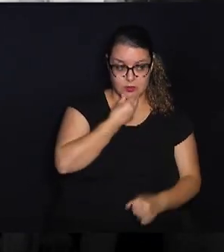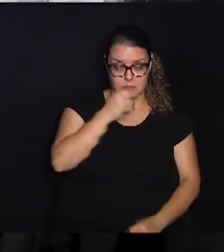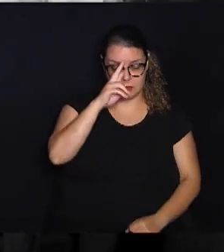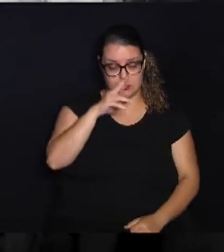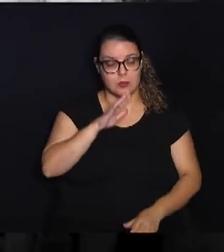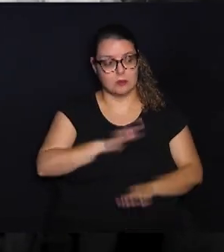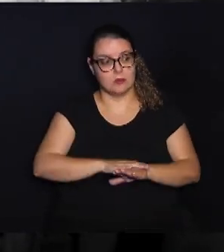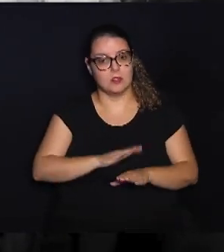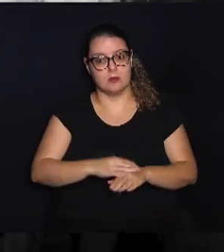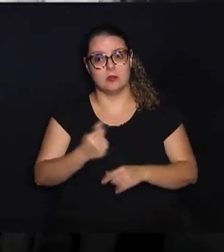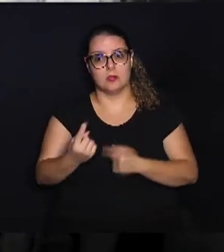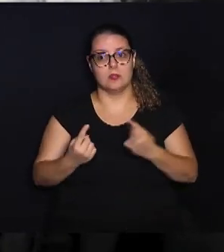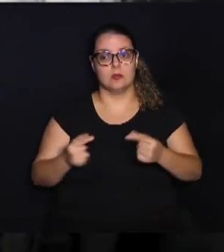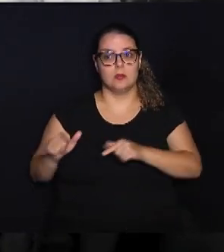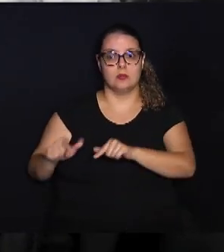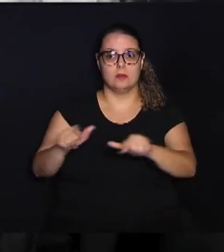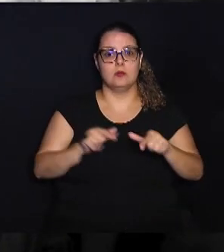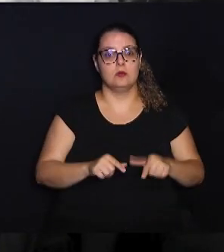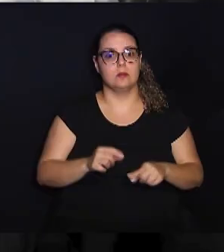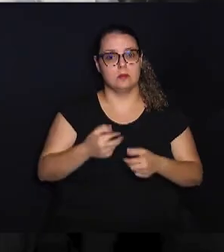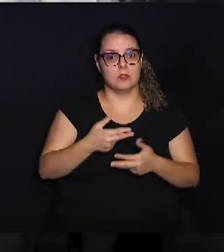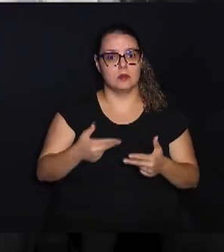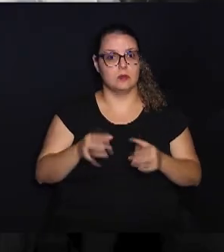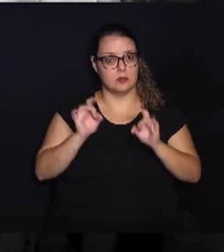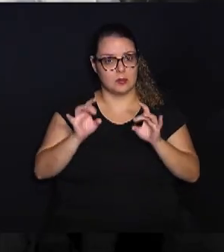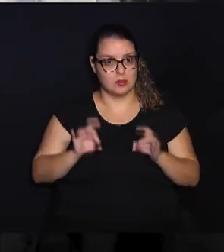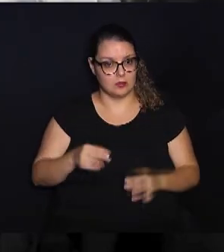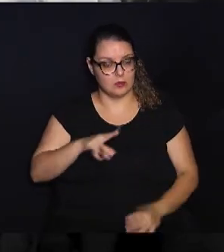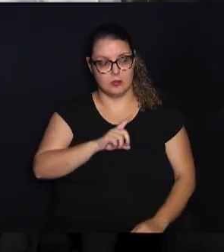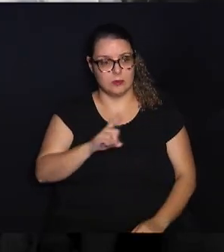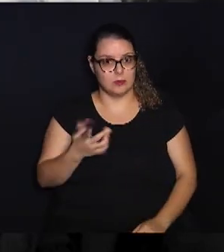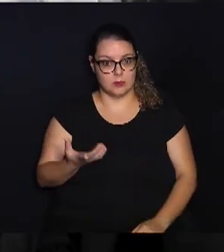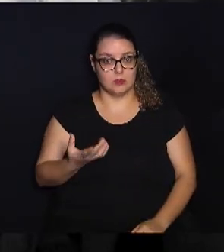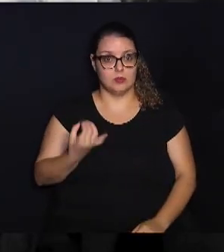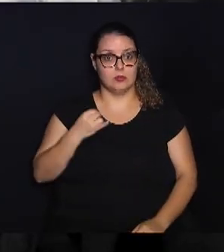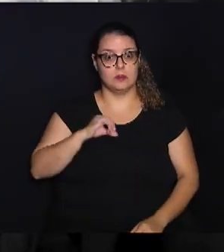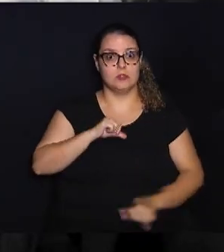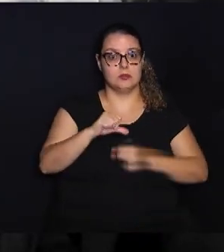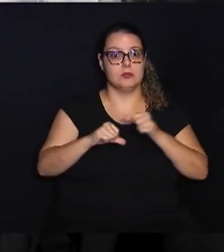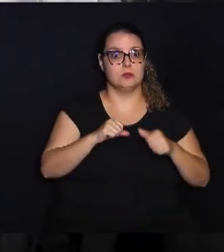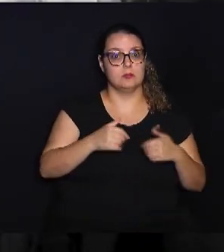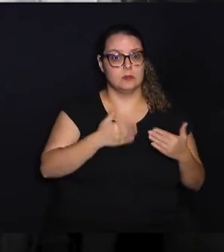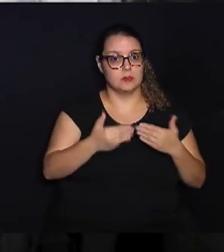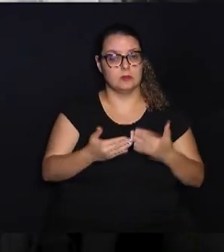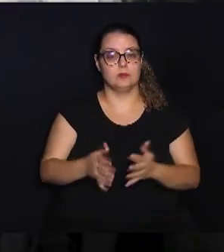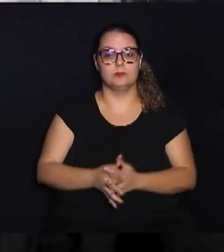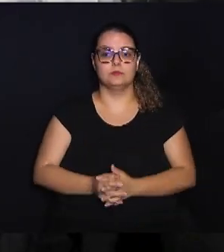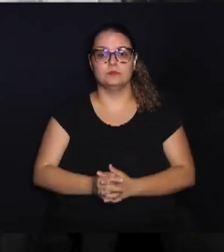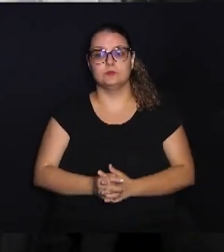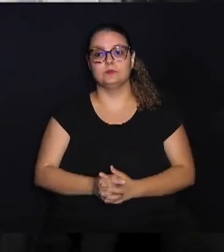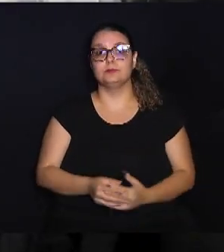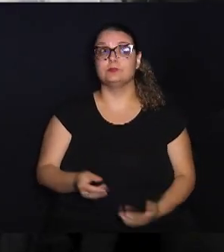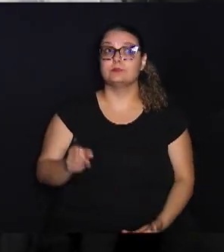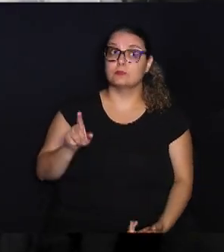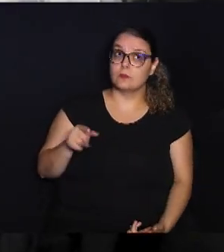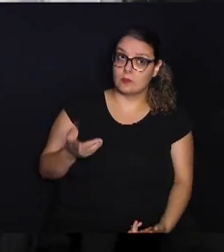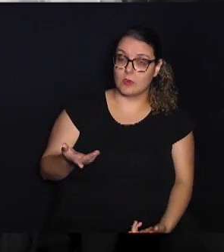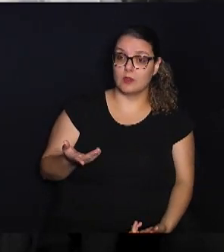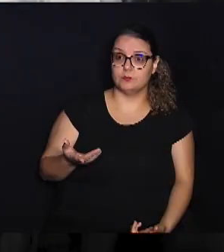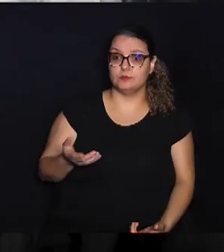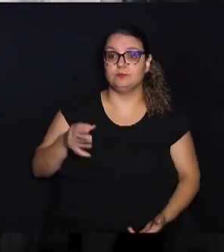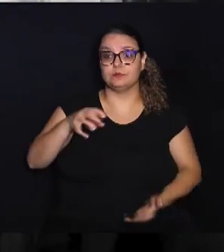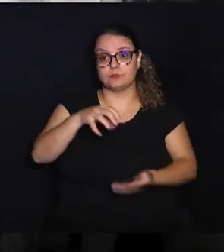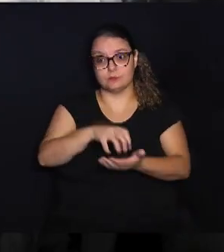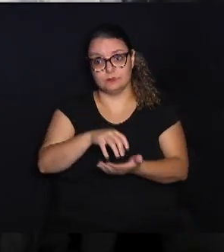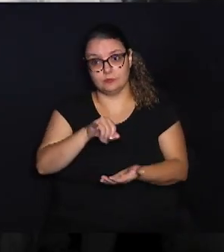de Campinas, alguma causa específica ou não, e se mudou ao longo do caminho? O centro da